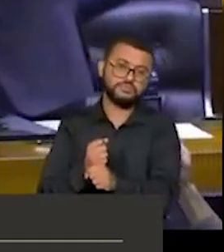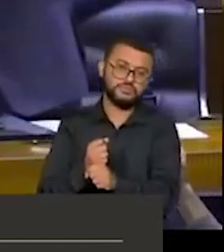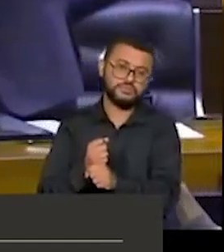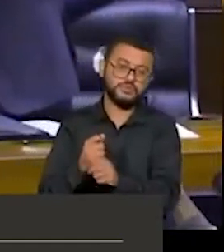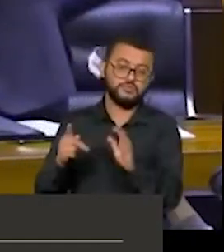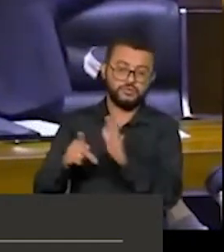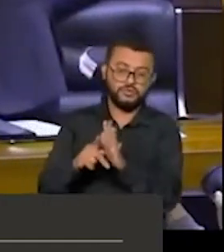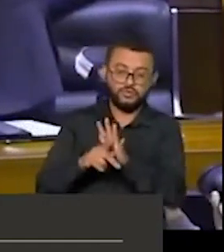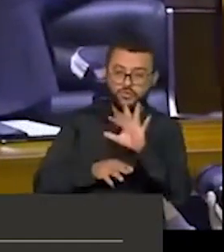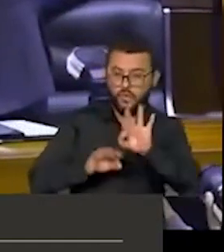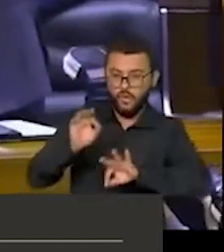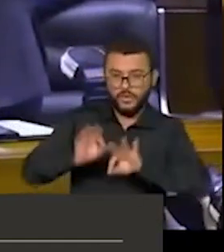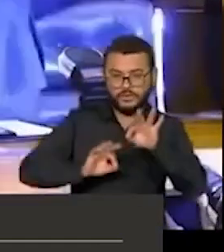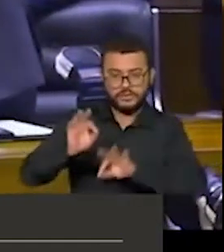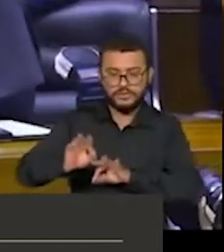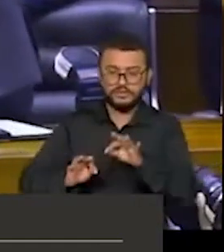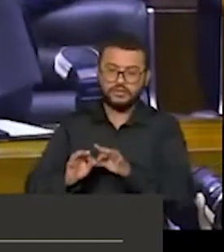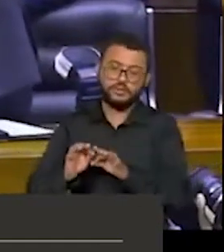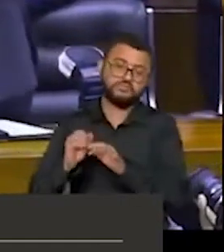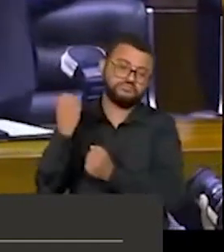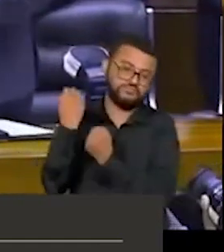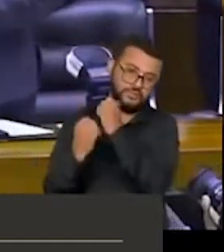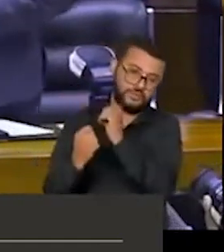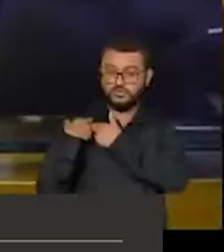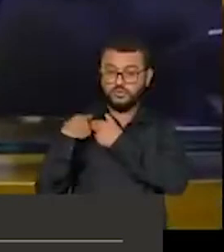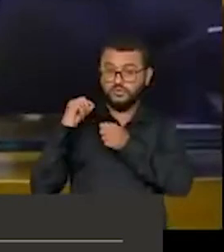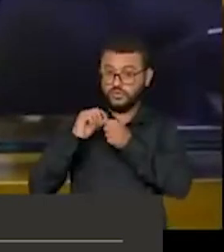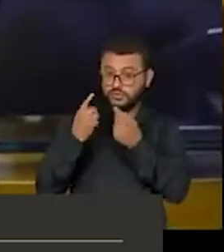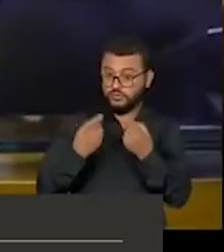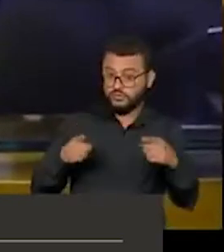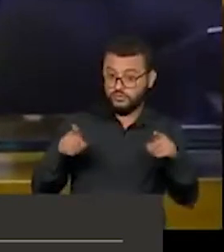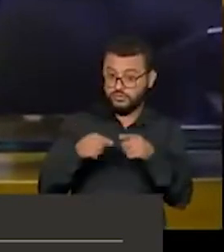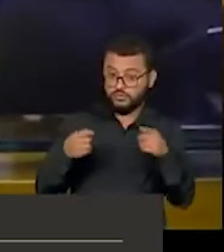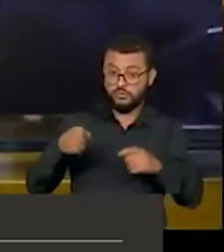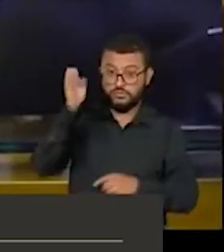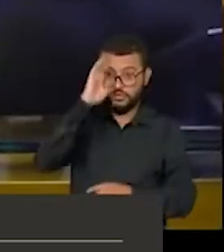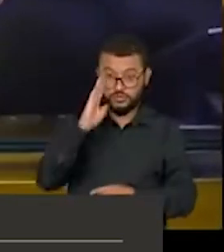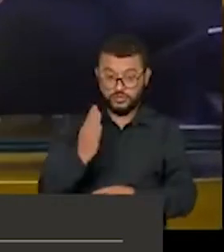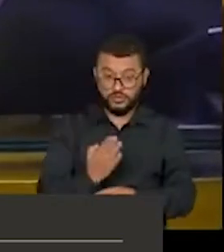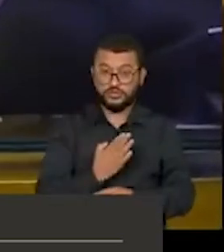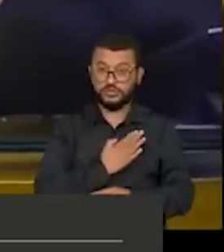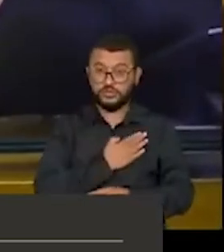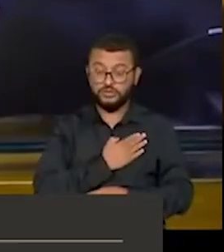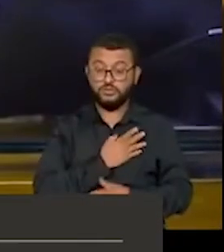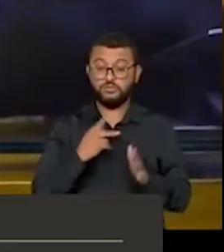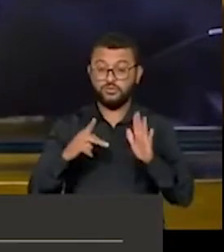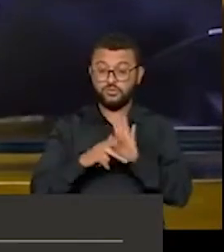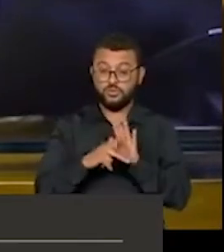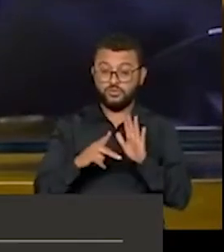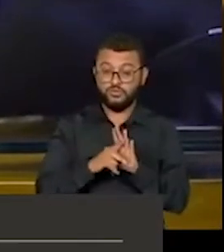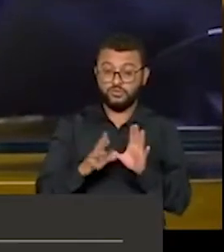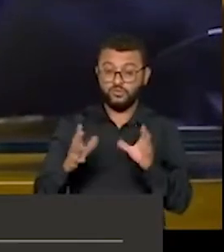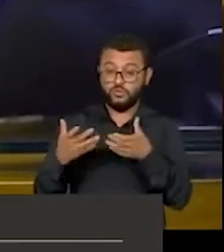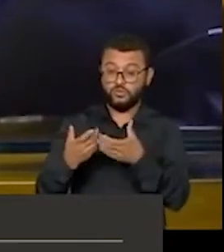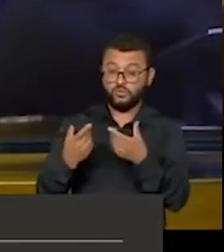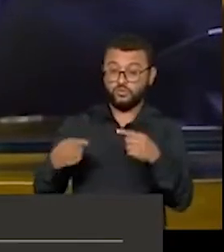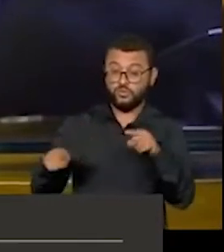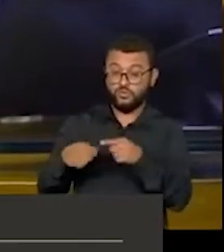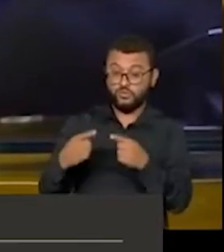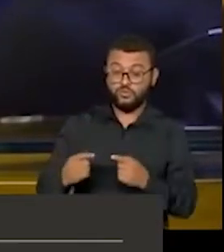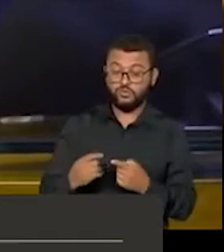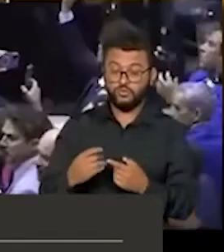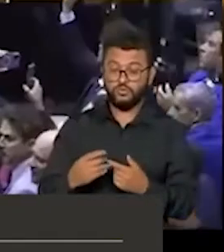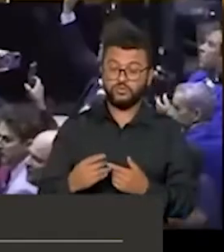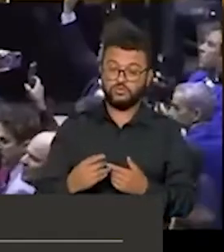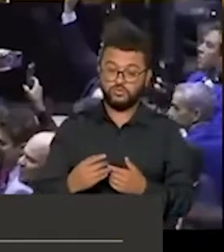ilógico que esta reforma nasce com uma série de problemas que durante esse período agora de digamos trazer